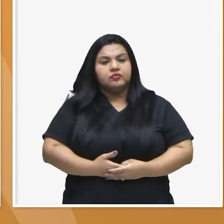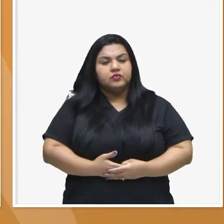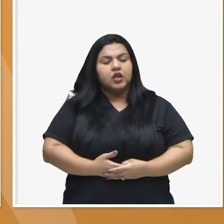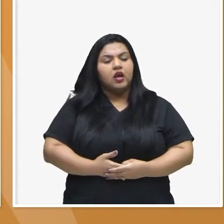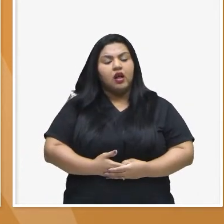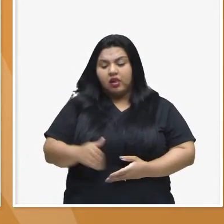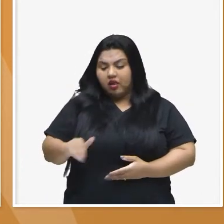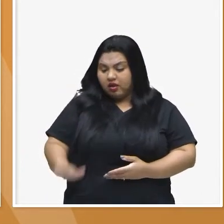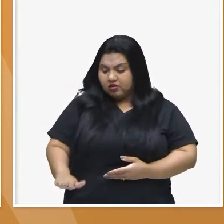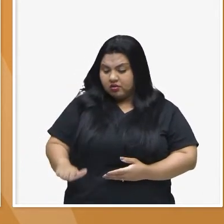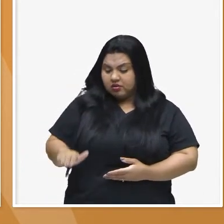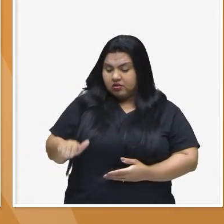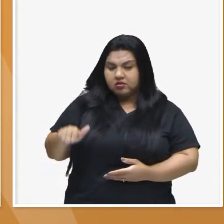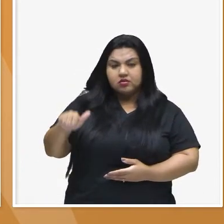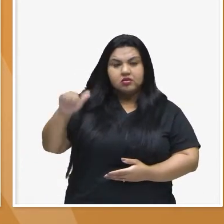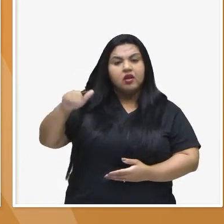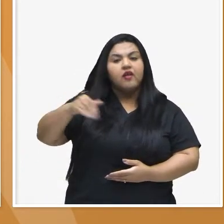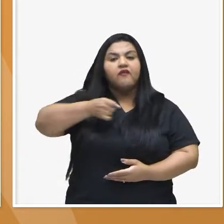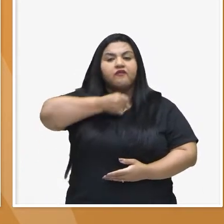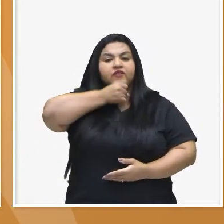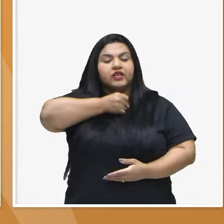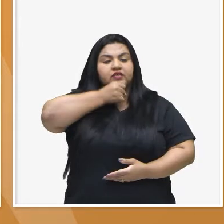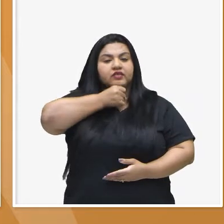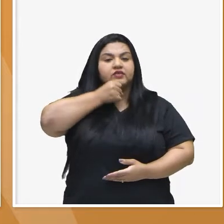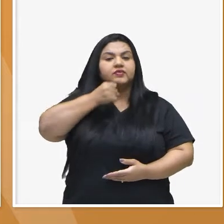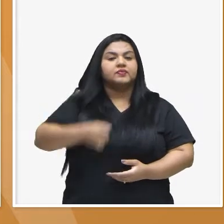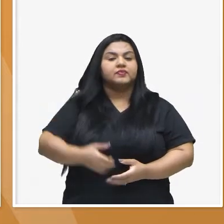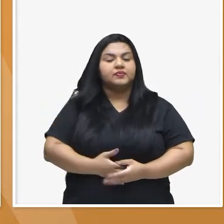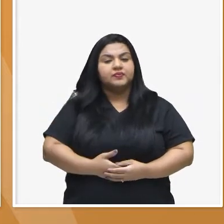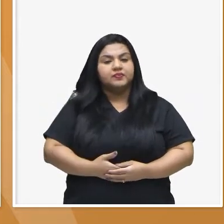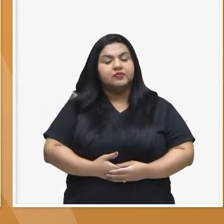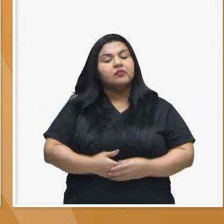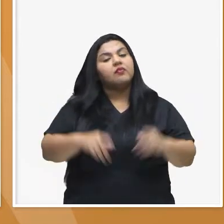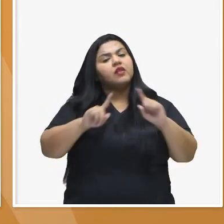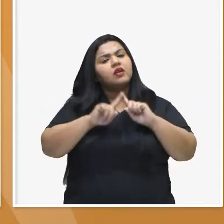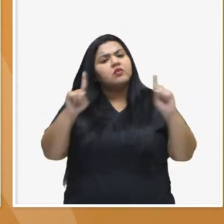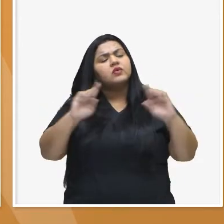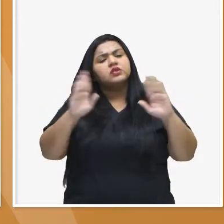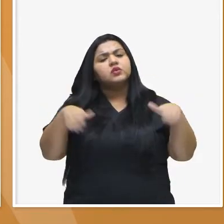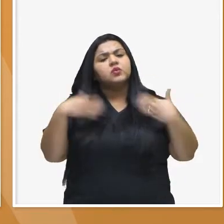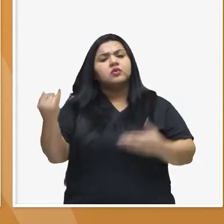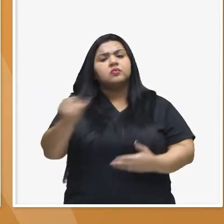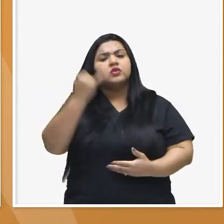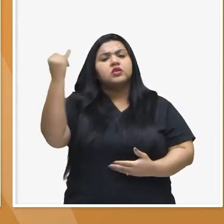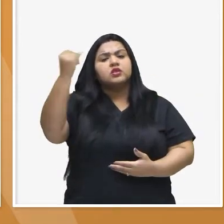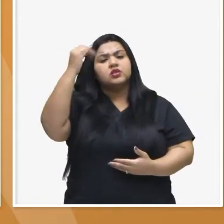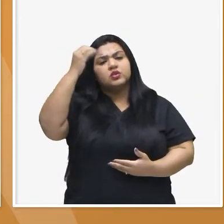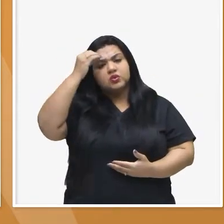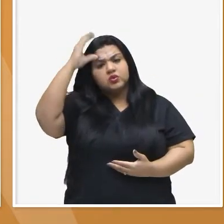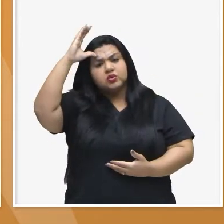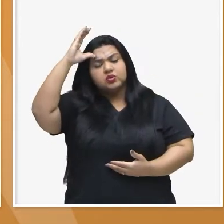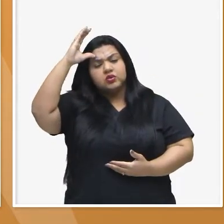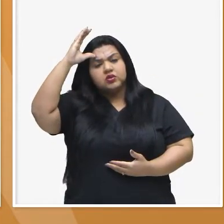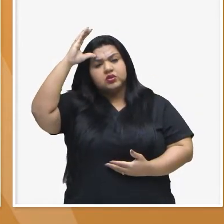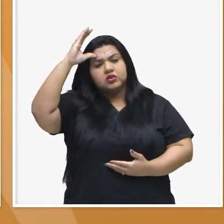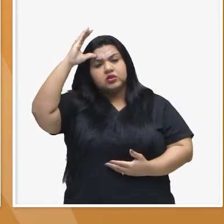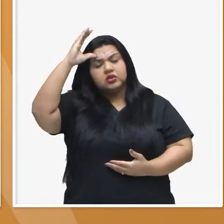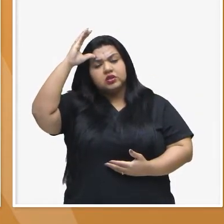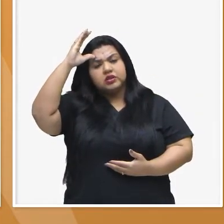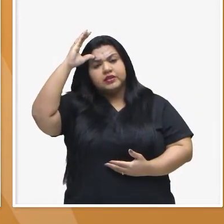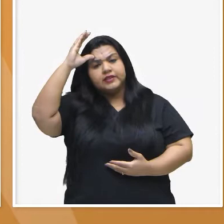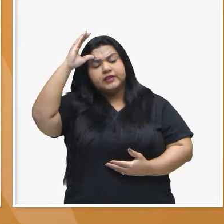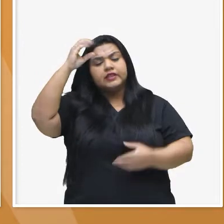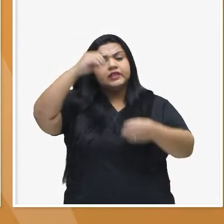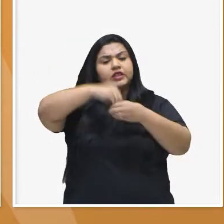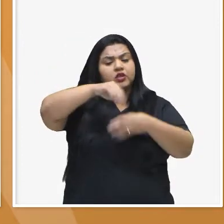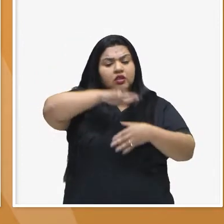criança até a velhice, né? Mas qual a importância do conhecimento dentro dessa nossa